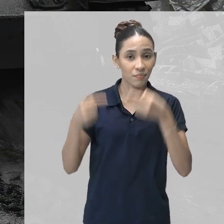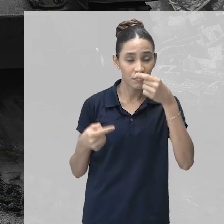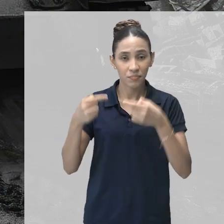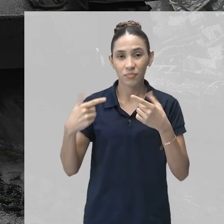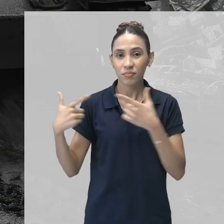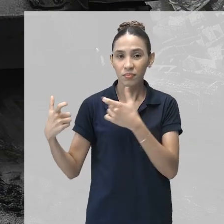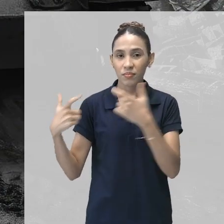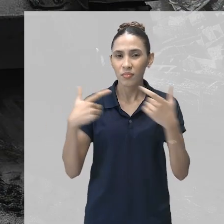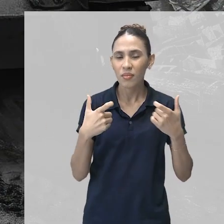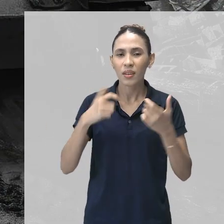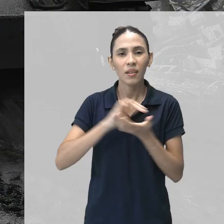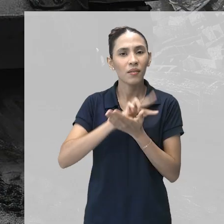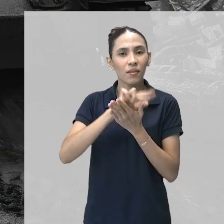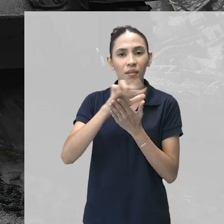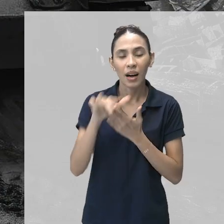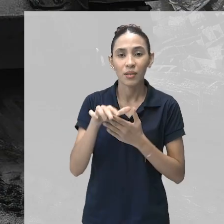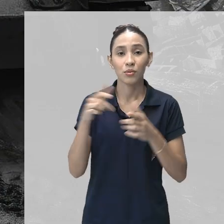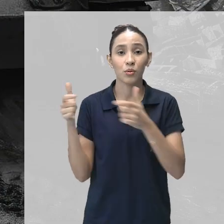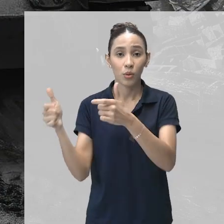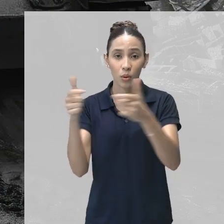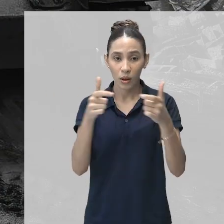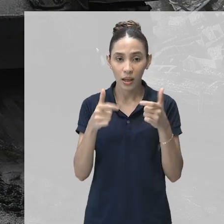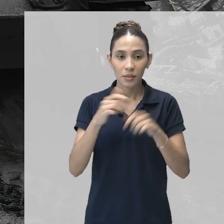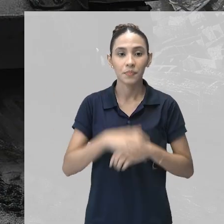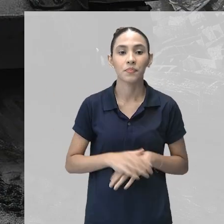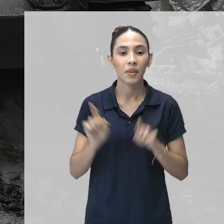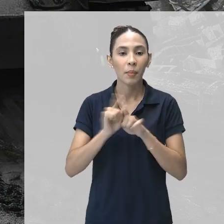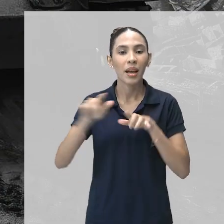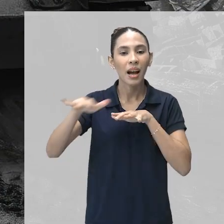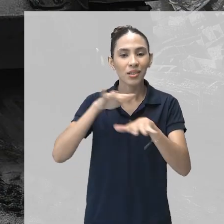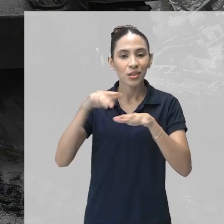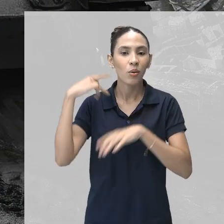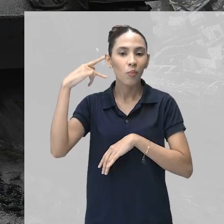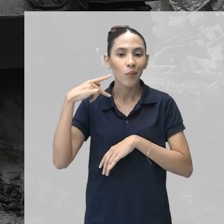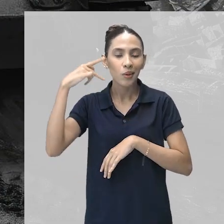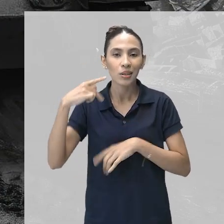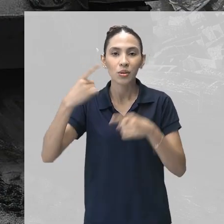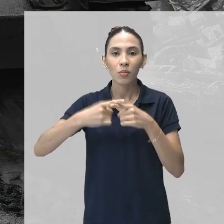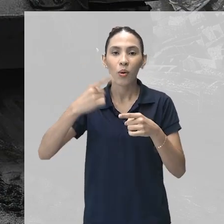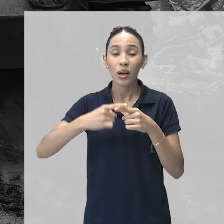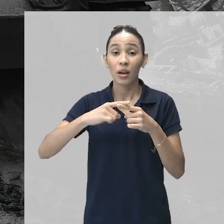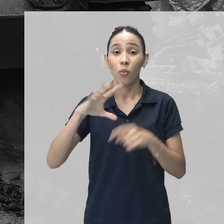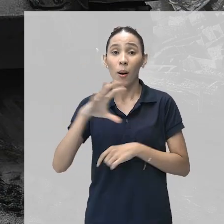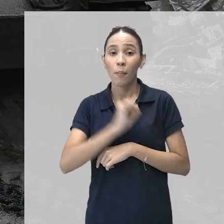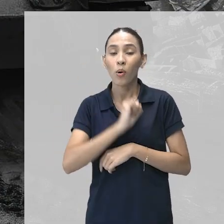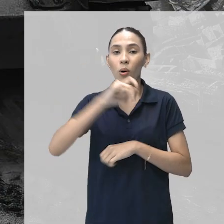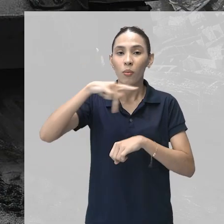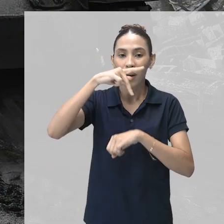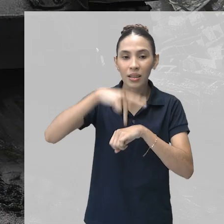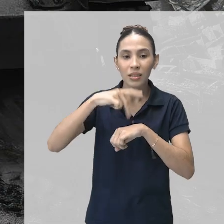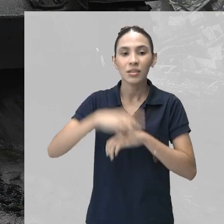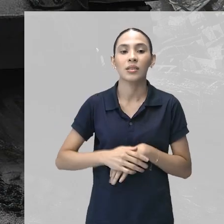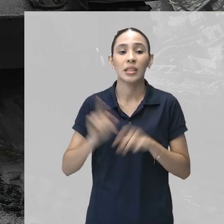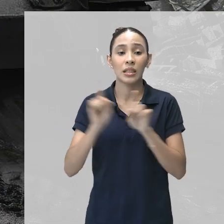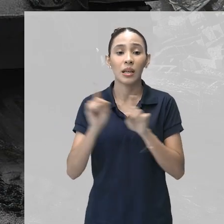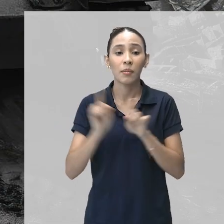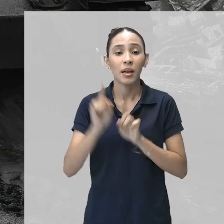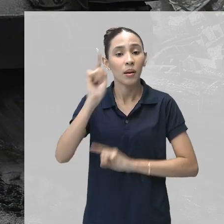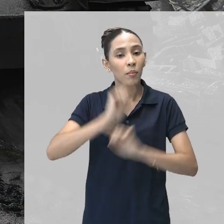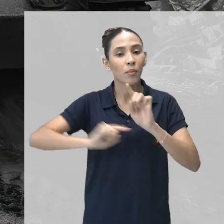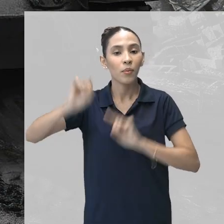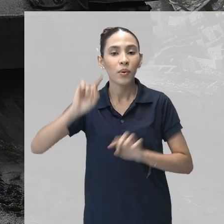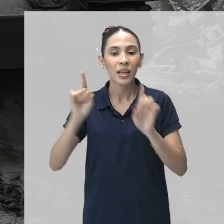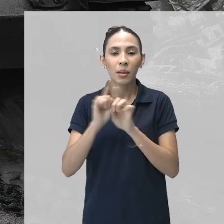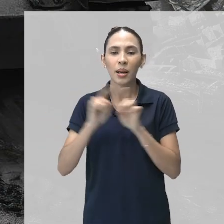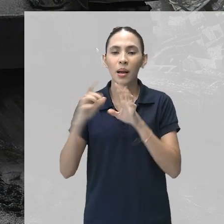disputar vários locais. Agitações políticas devido ao nacionalismo, revanchismo